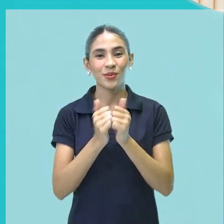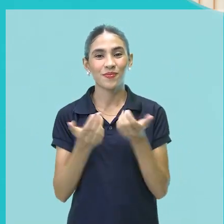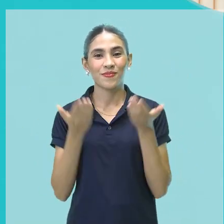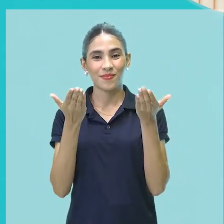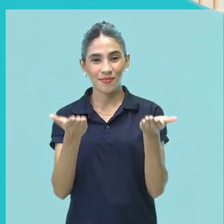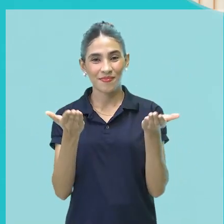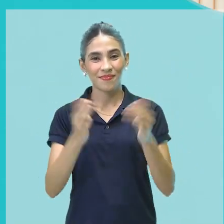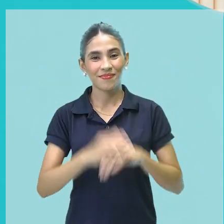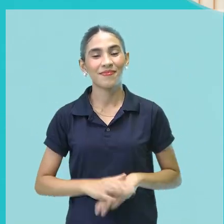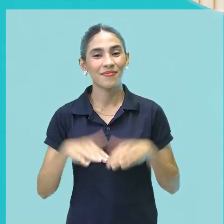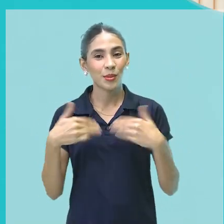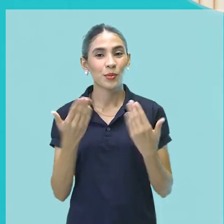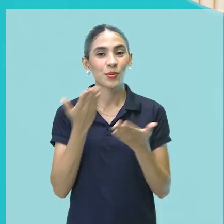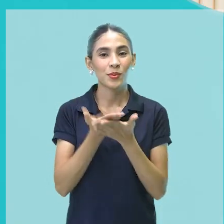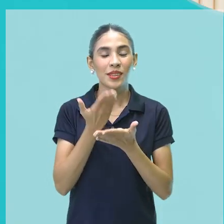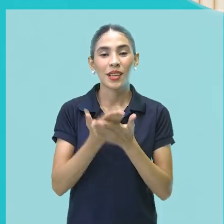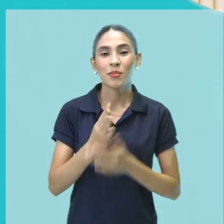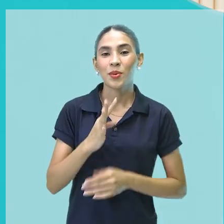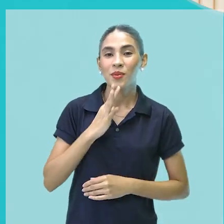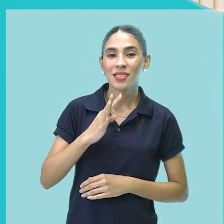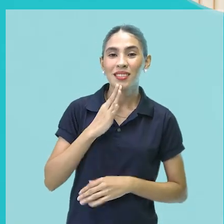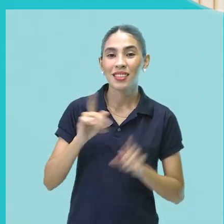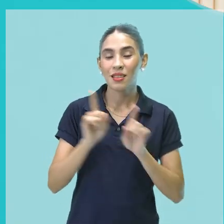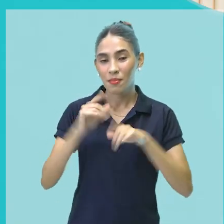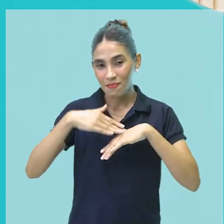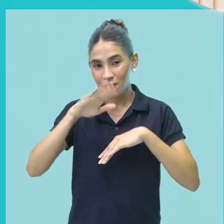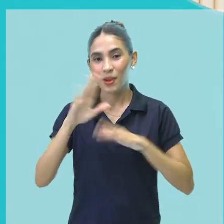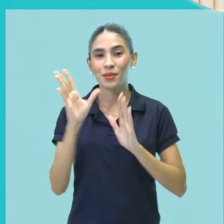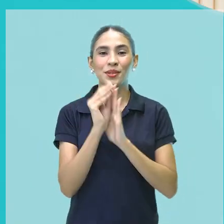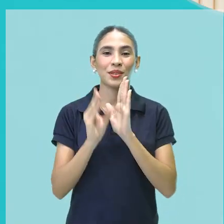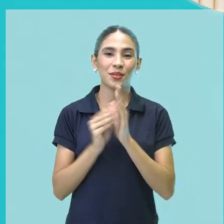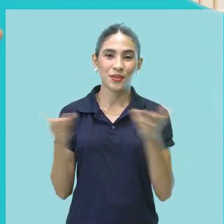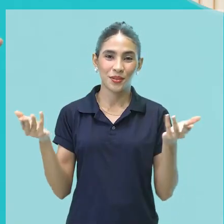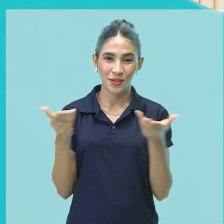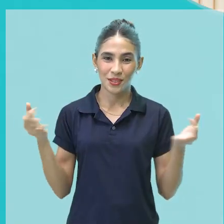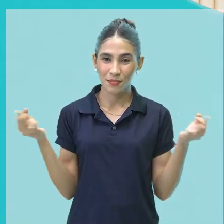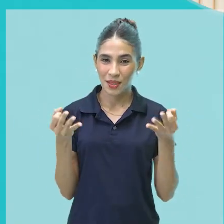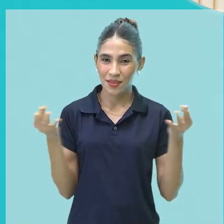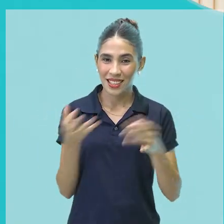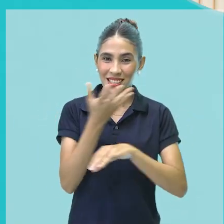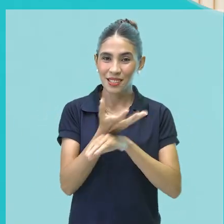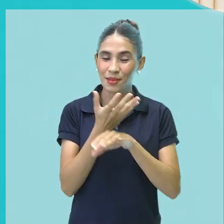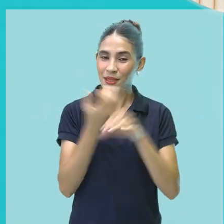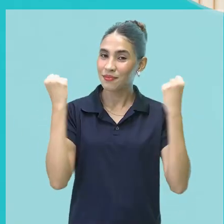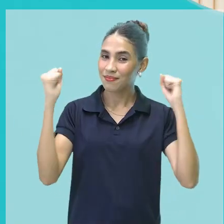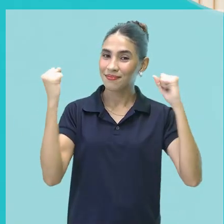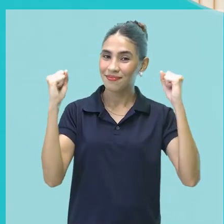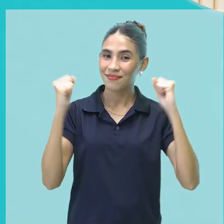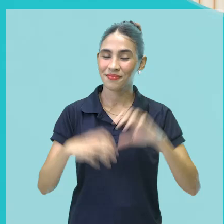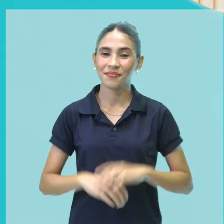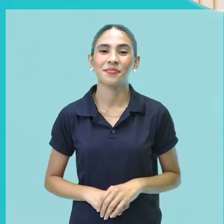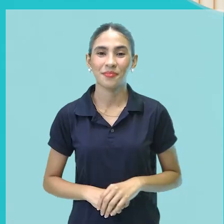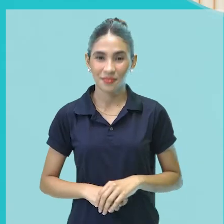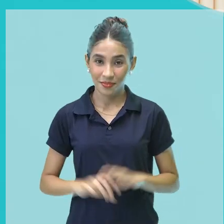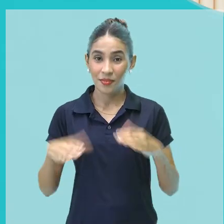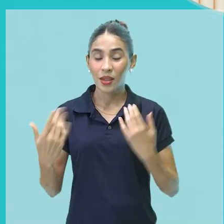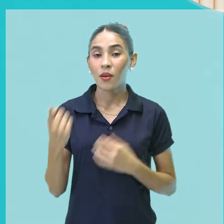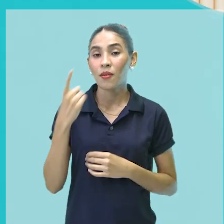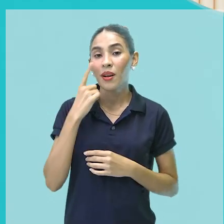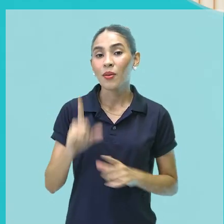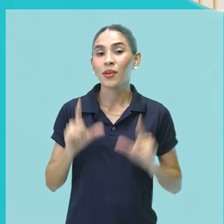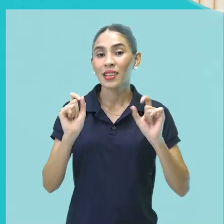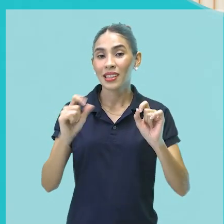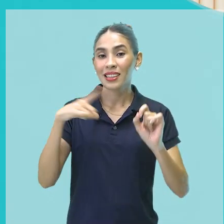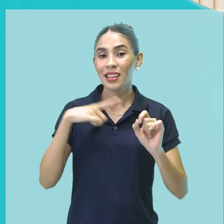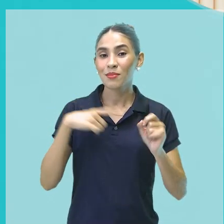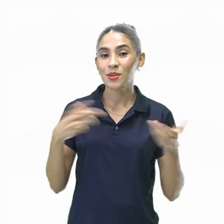para nós explorarmos e conhecermos mais um conteúdo dessa fantástica disciplina que é Educação Física. Vamos ver o que nós temos